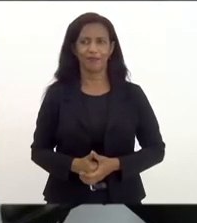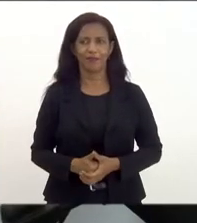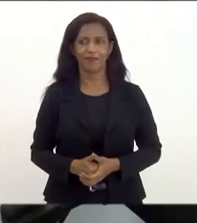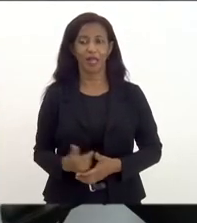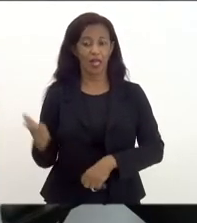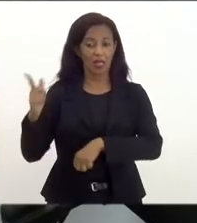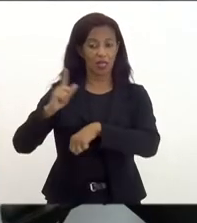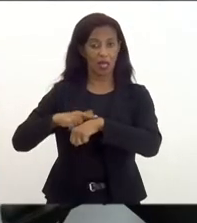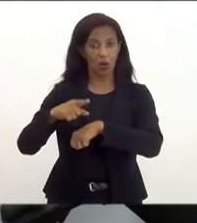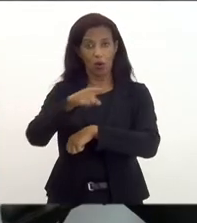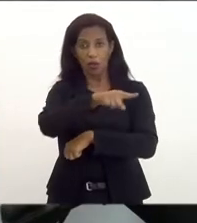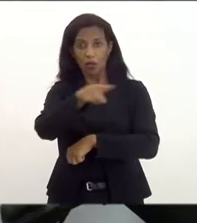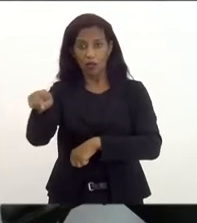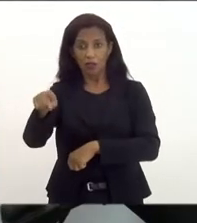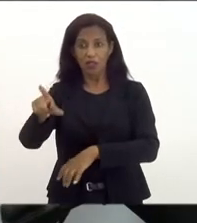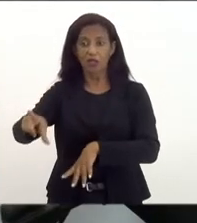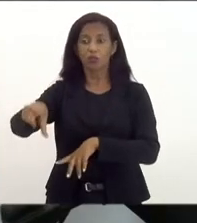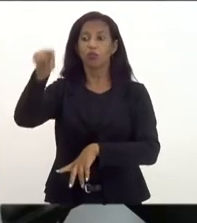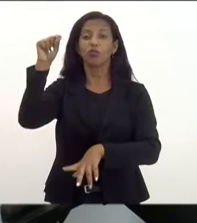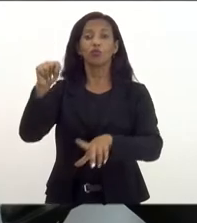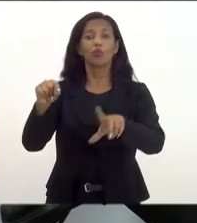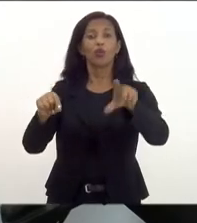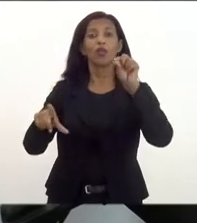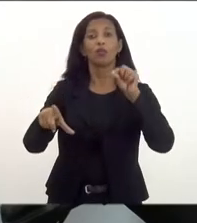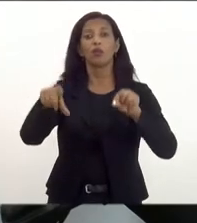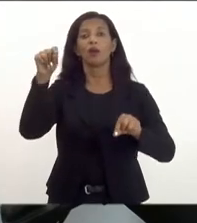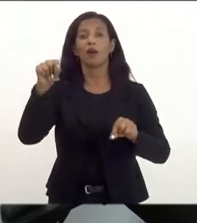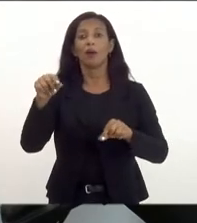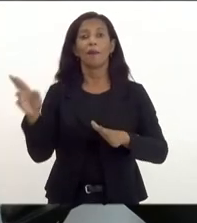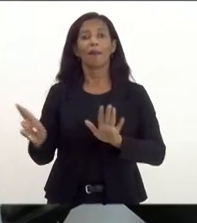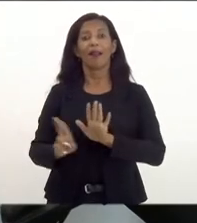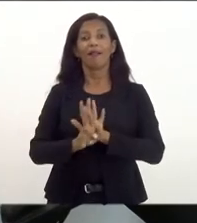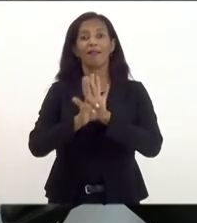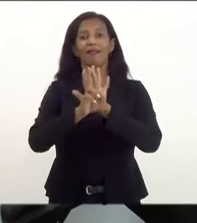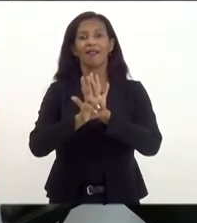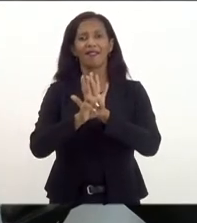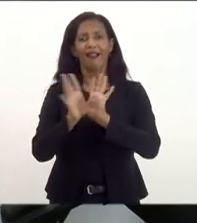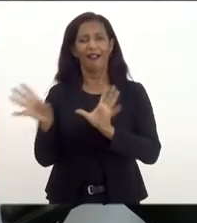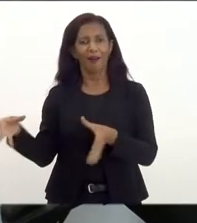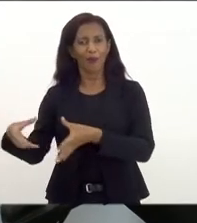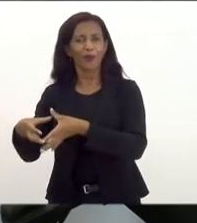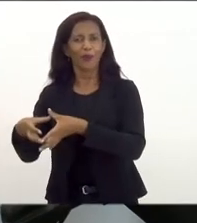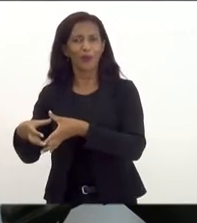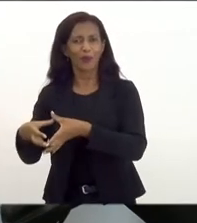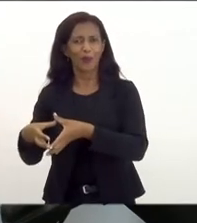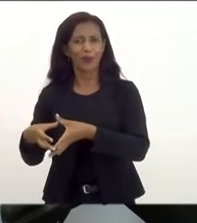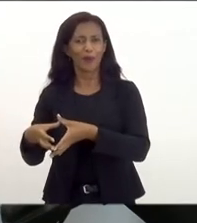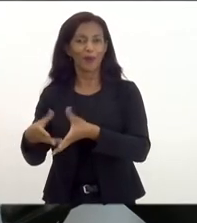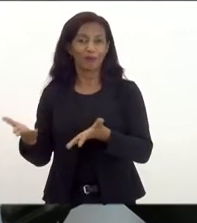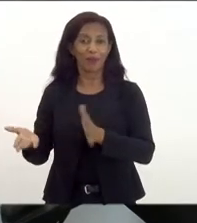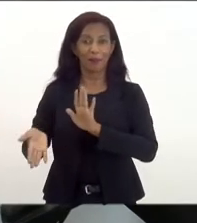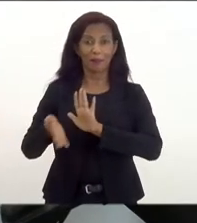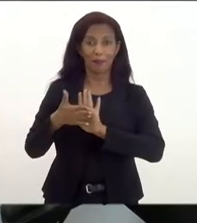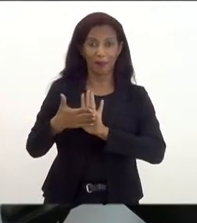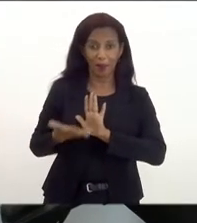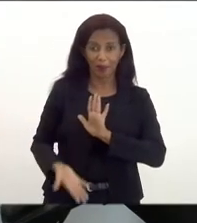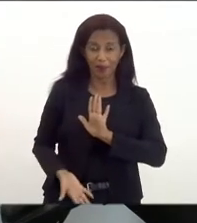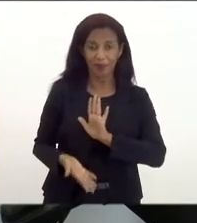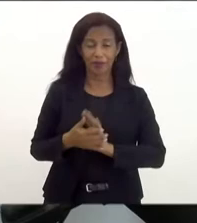eu na hora que o choro são eleitos aqui ou determinado para representar determinados grupos pautas